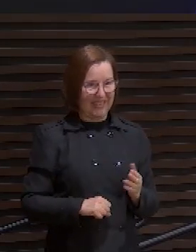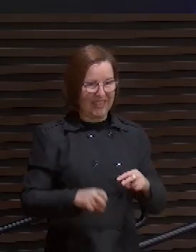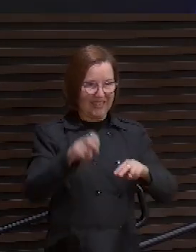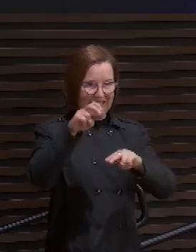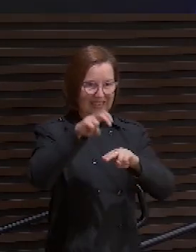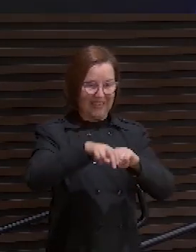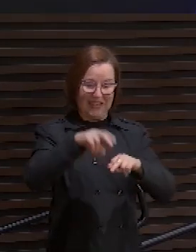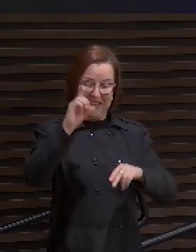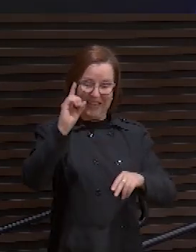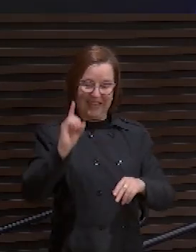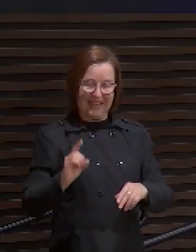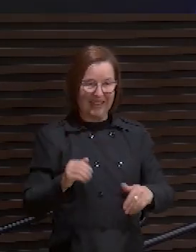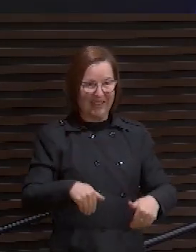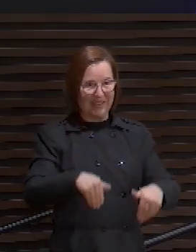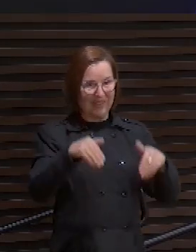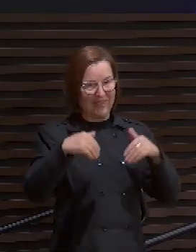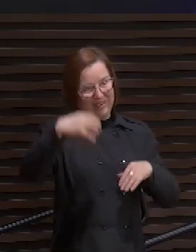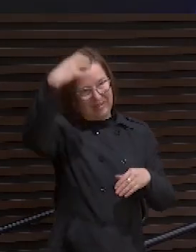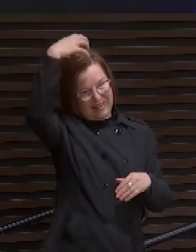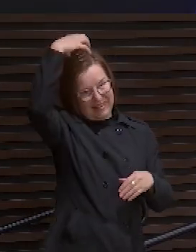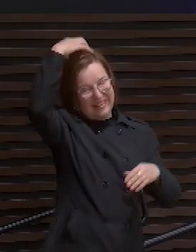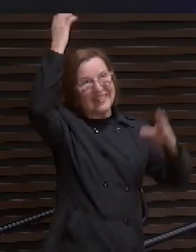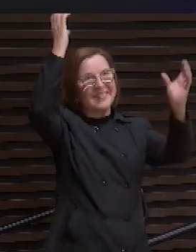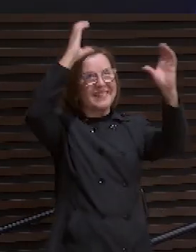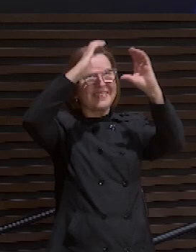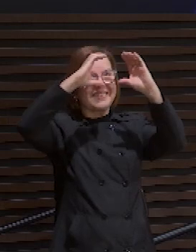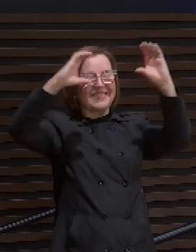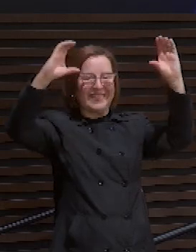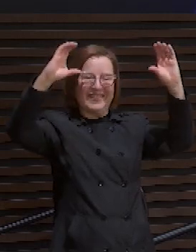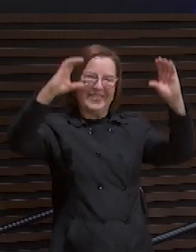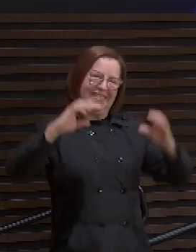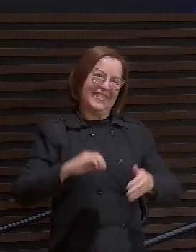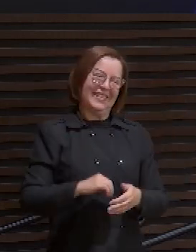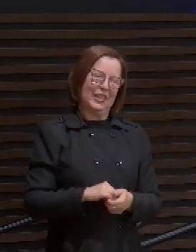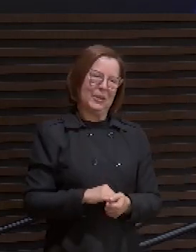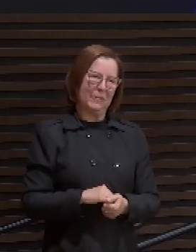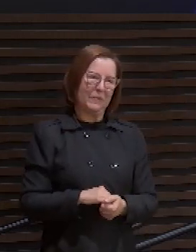assentou à destra do trono da majestade nos céus.